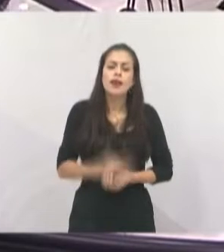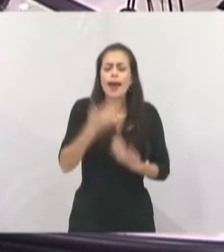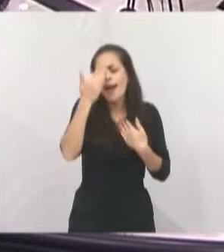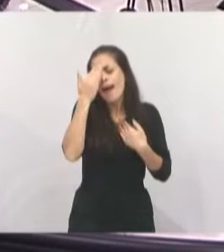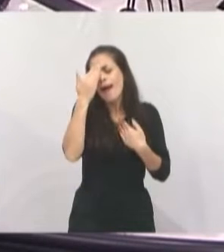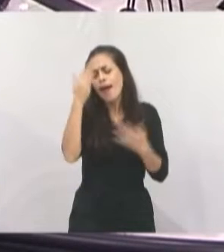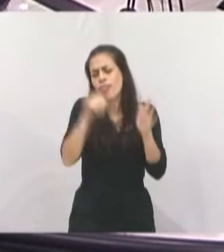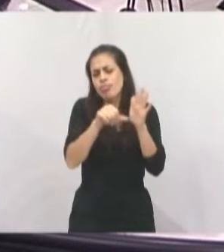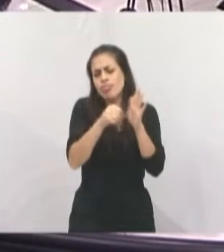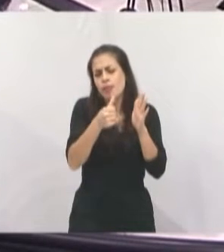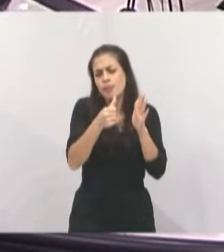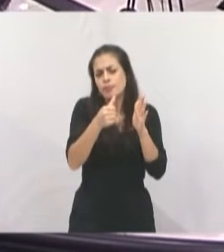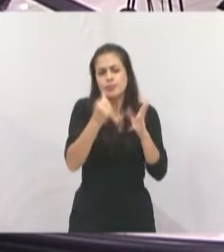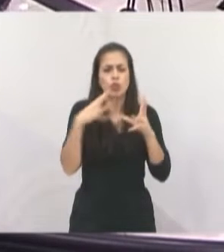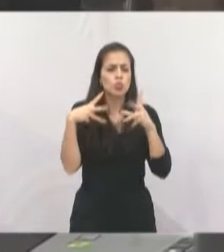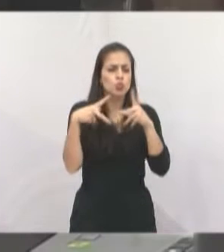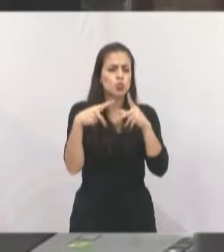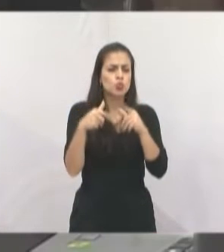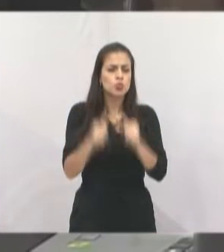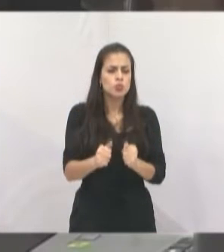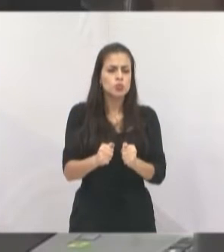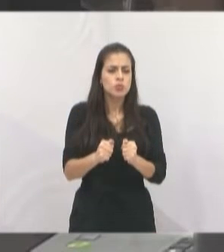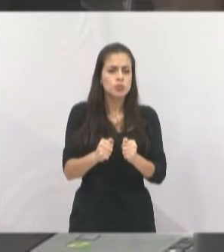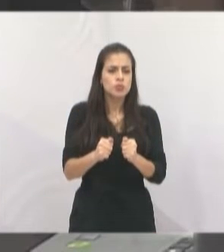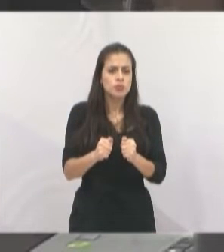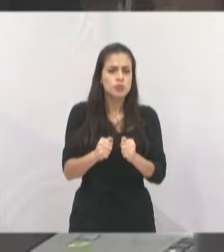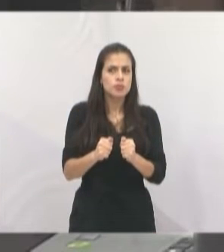agradecer primeiramente a todos